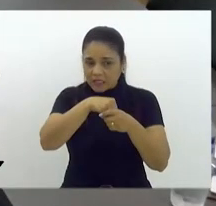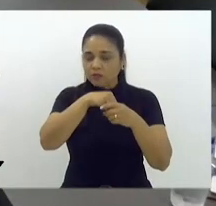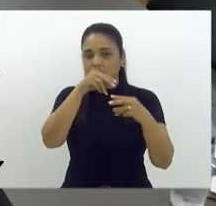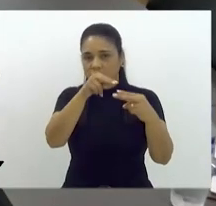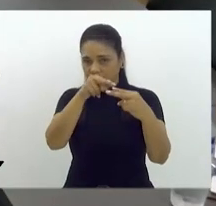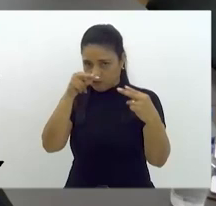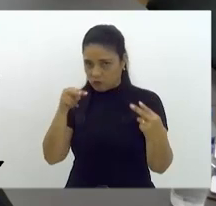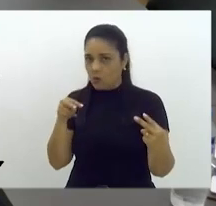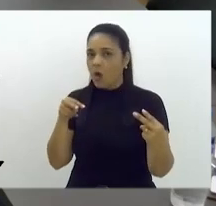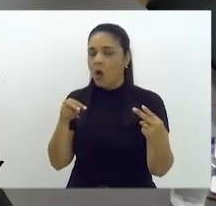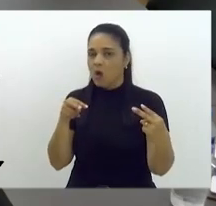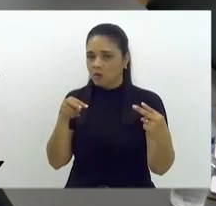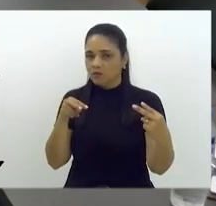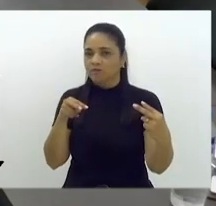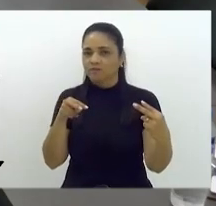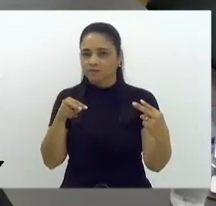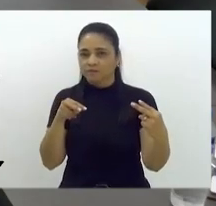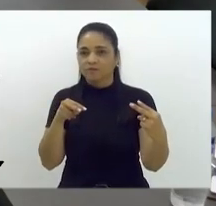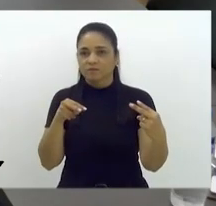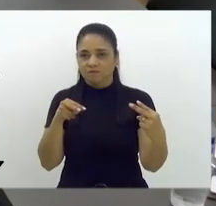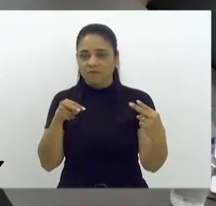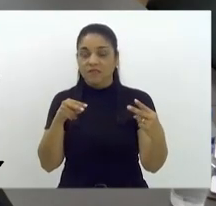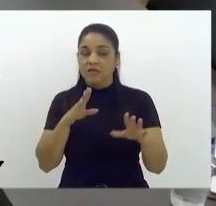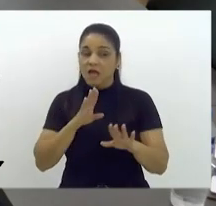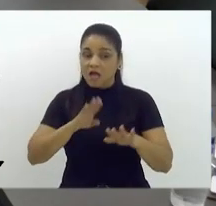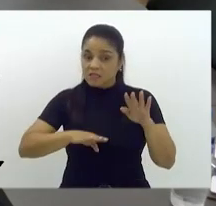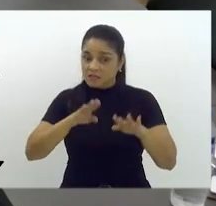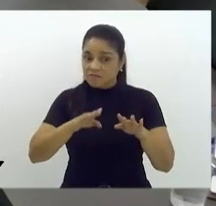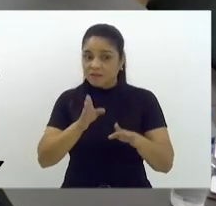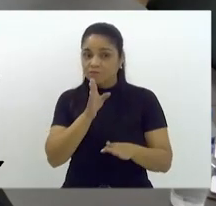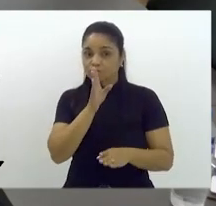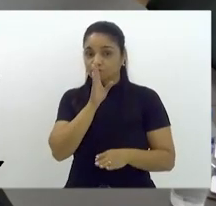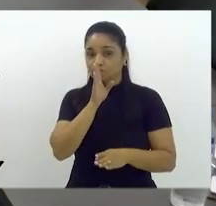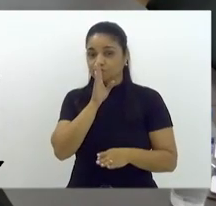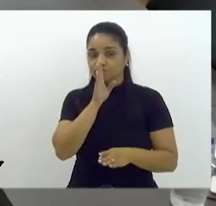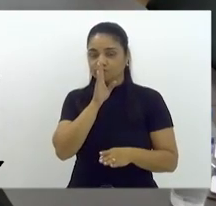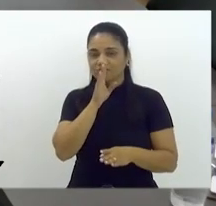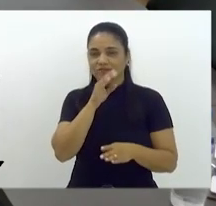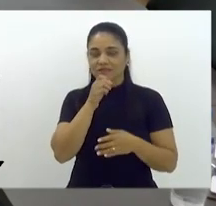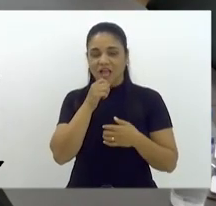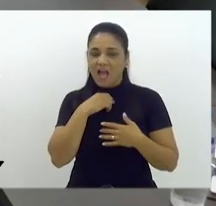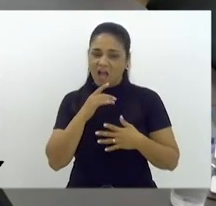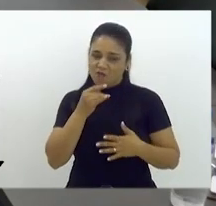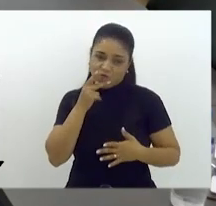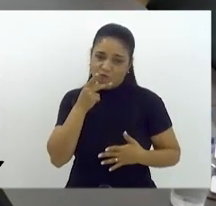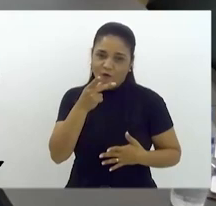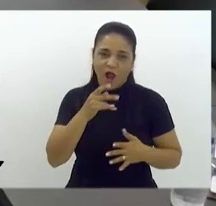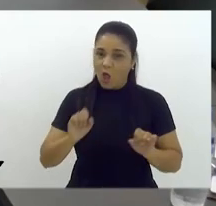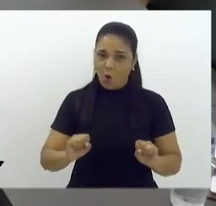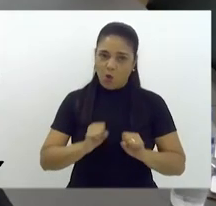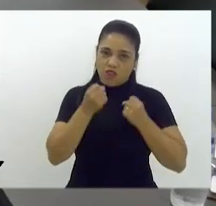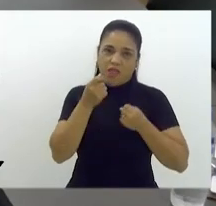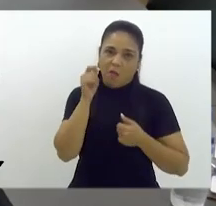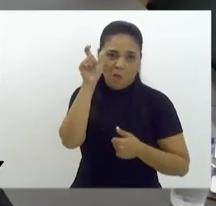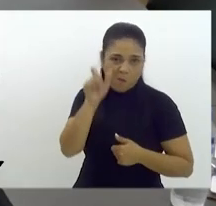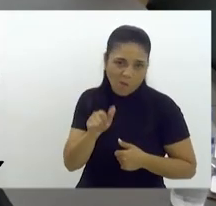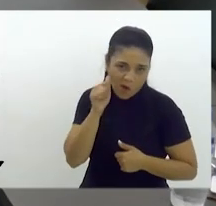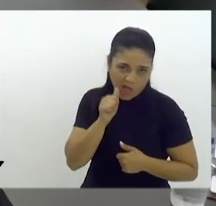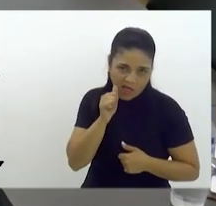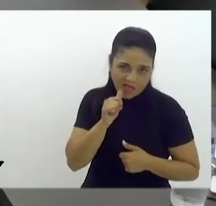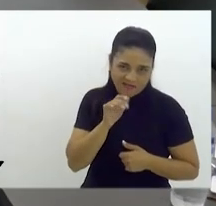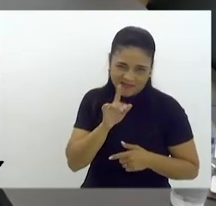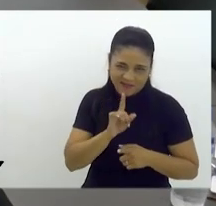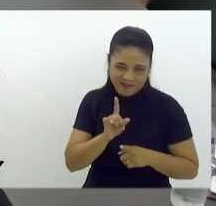certa e muitas vezes de forma velada né não se fala abertamente eu odeio mulheres eu mulher